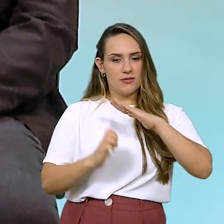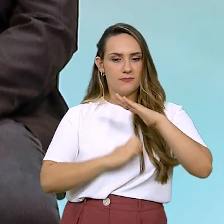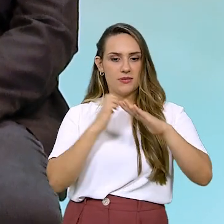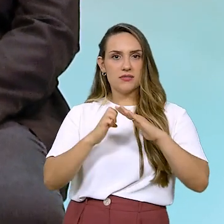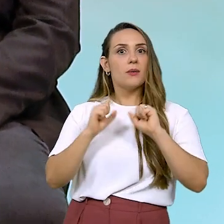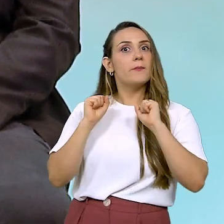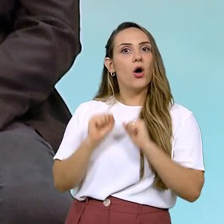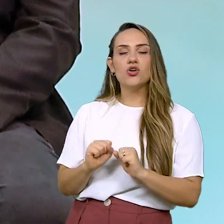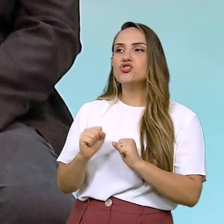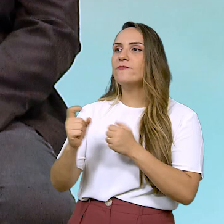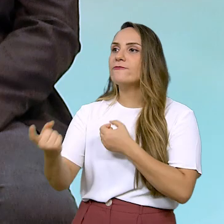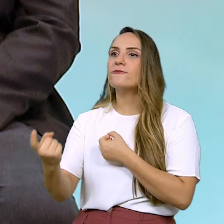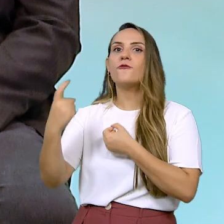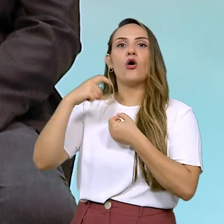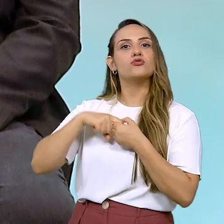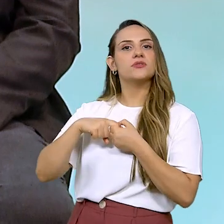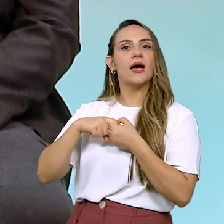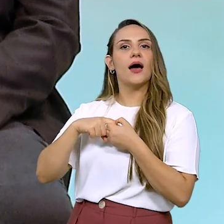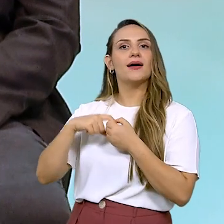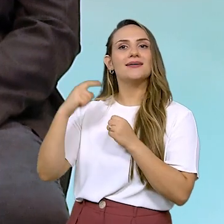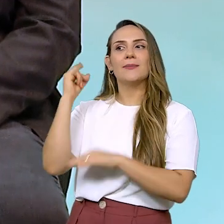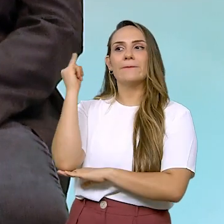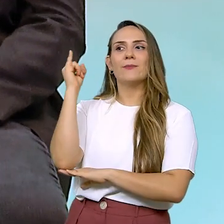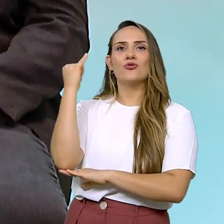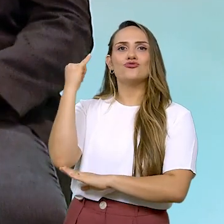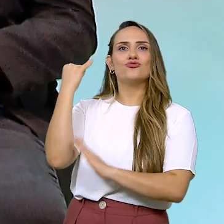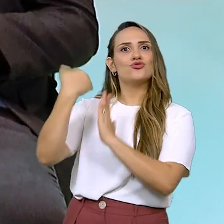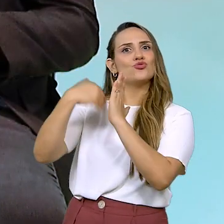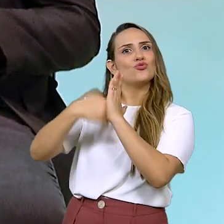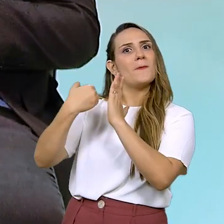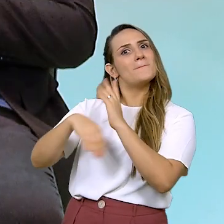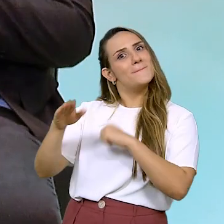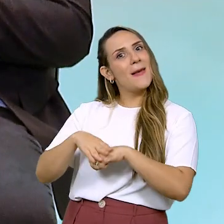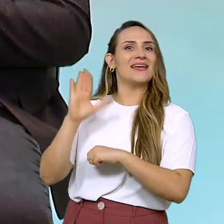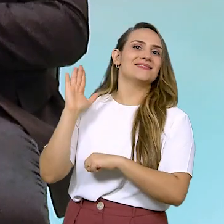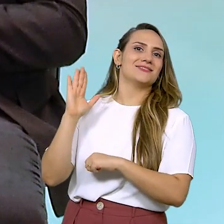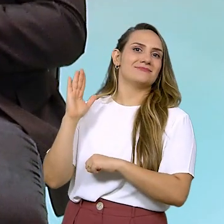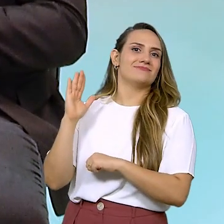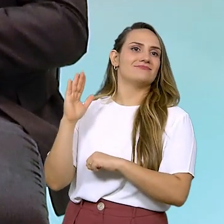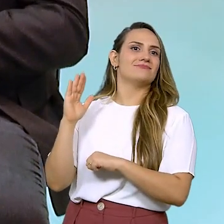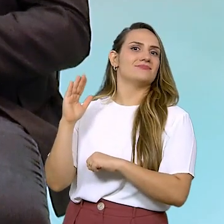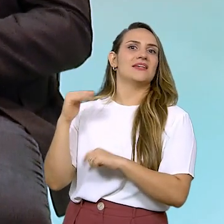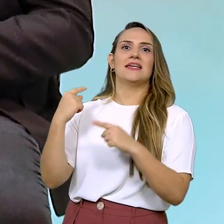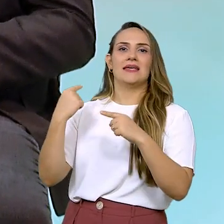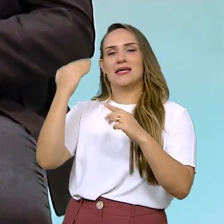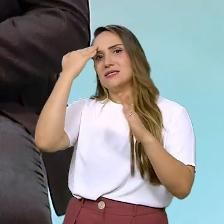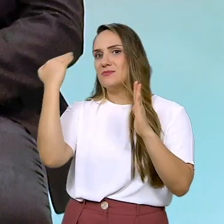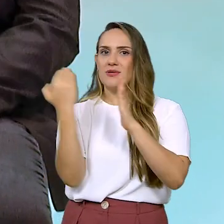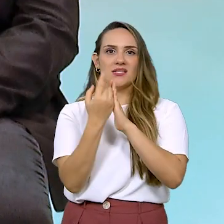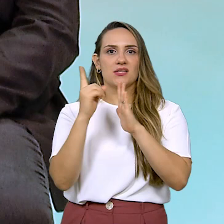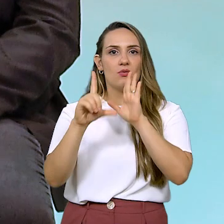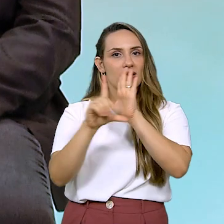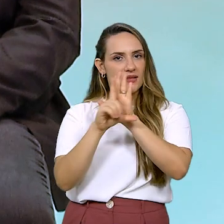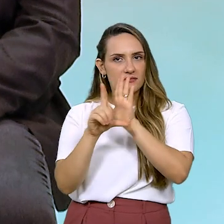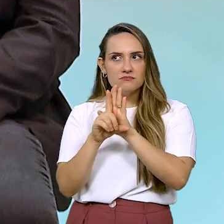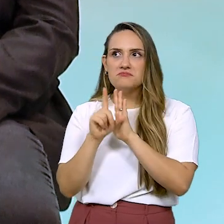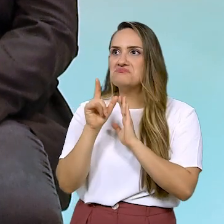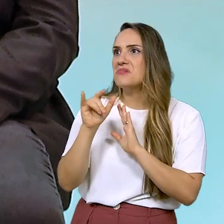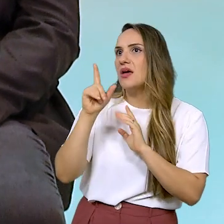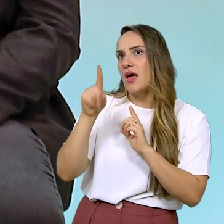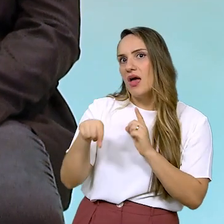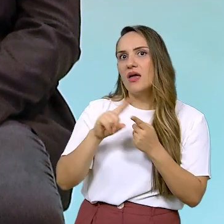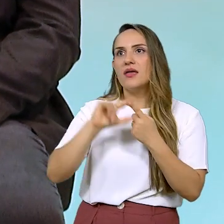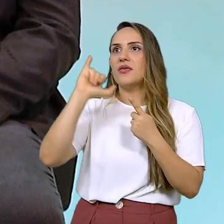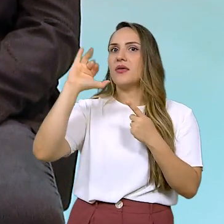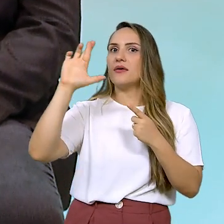possuem de ver reavido, né, no seu caixa todos os tributos que foram pagos a maior ou de maneira indevida, seja a